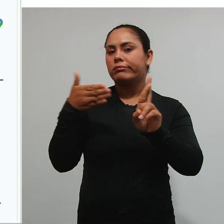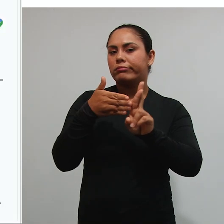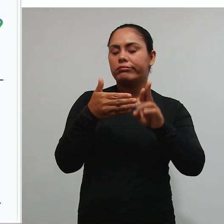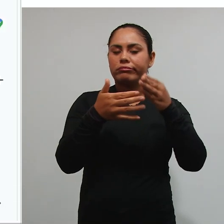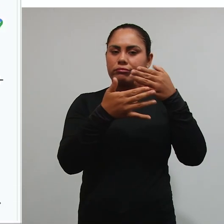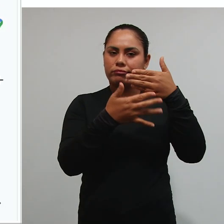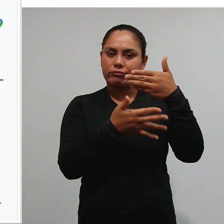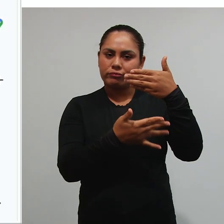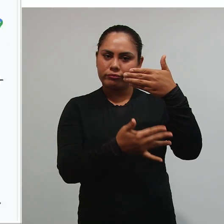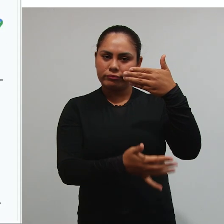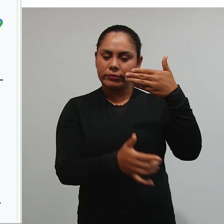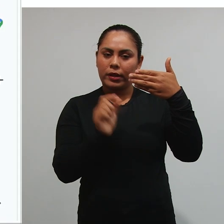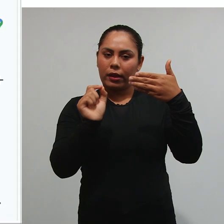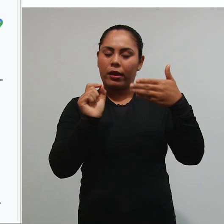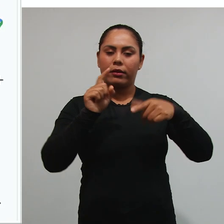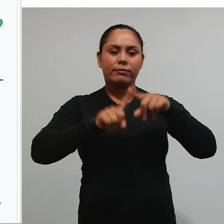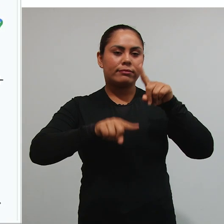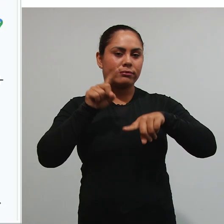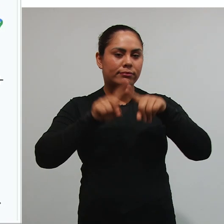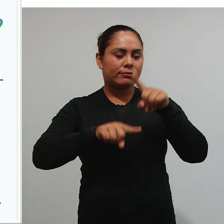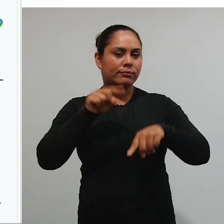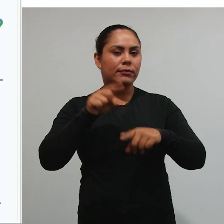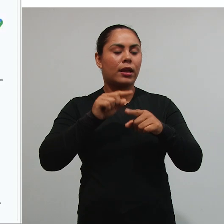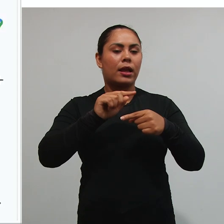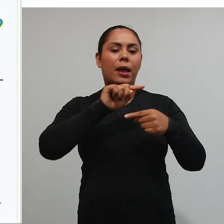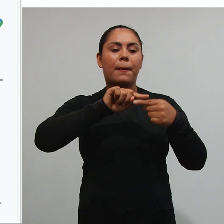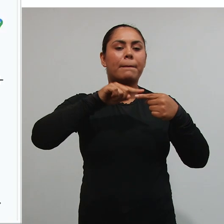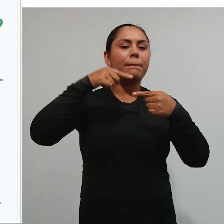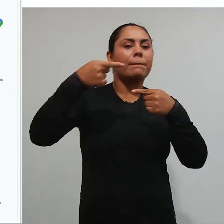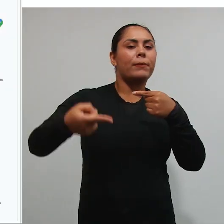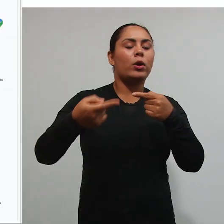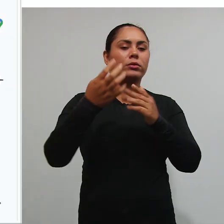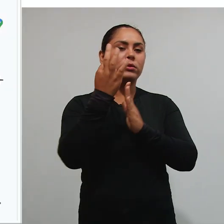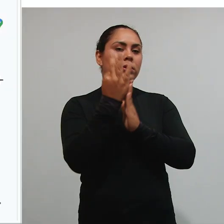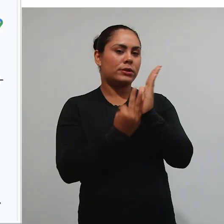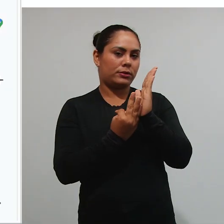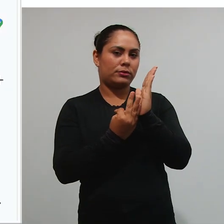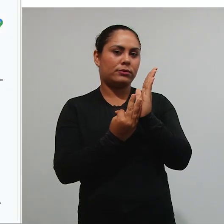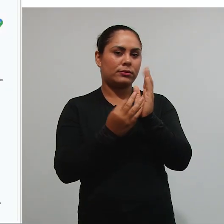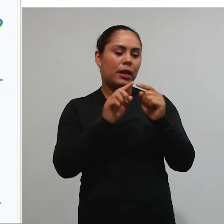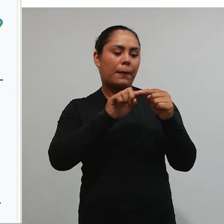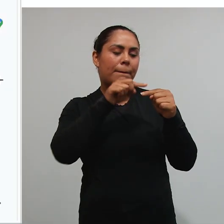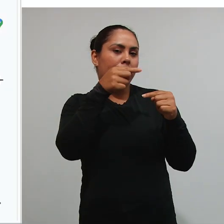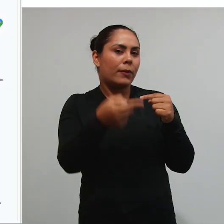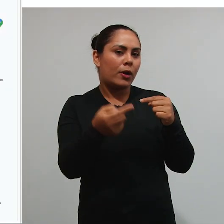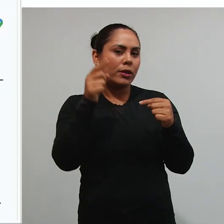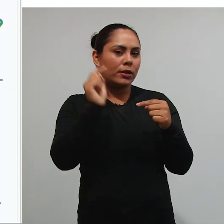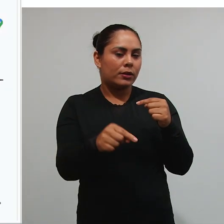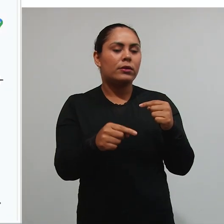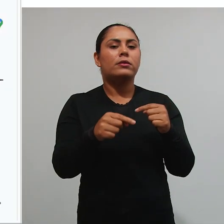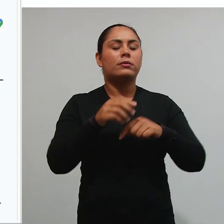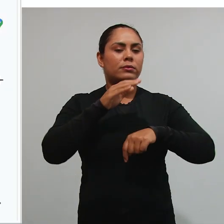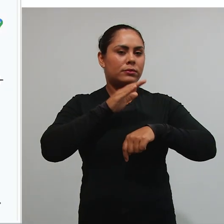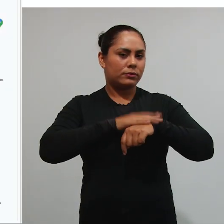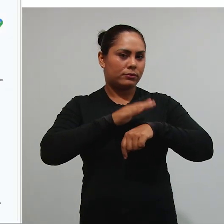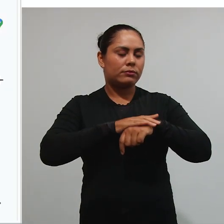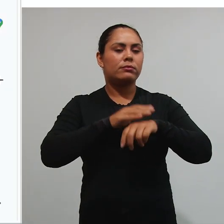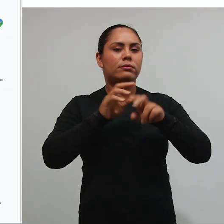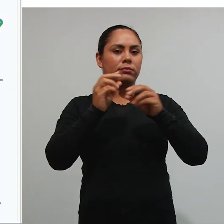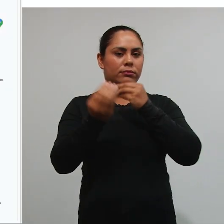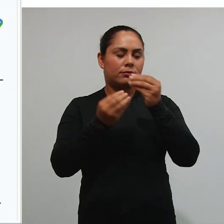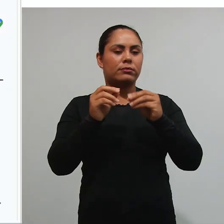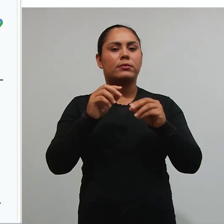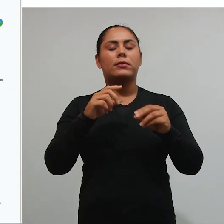referências. Referências é um elemento pós-textual. Como é um elemento pós-textual, ela tem